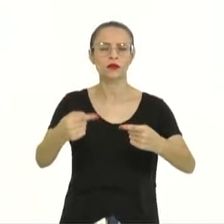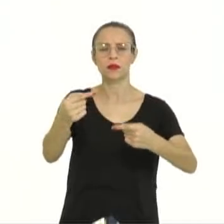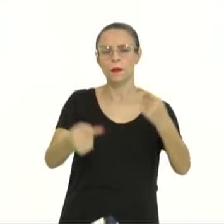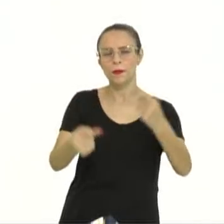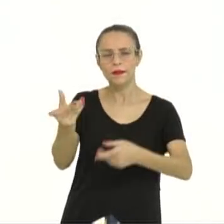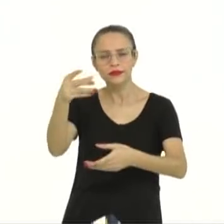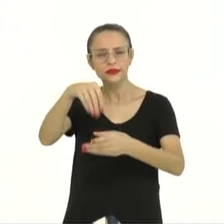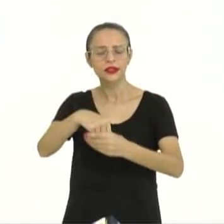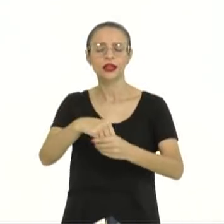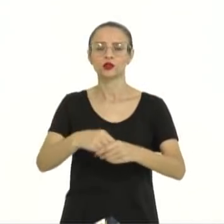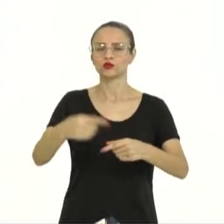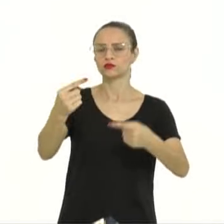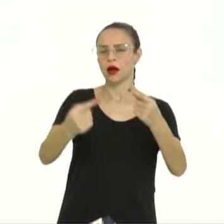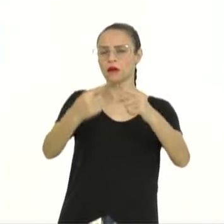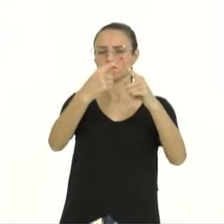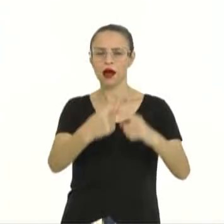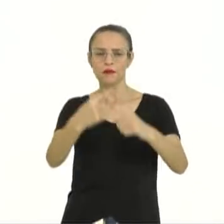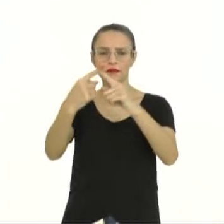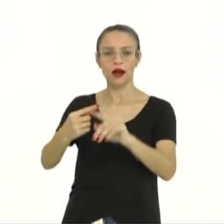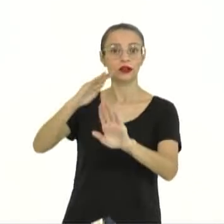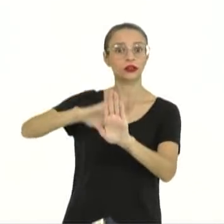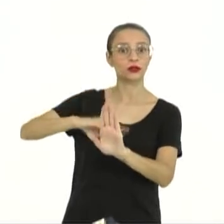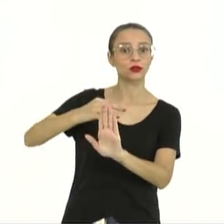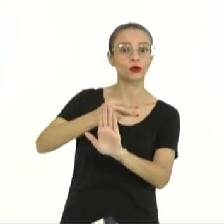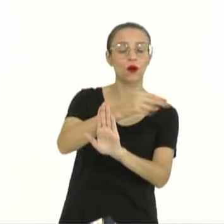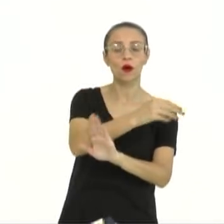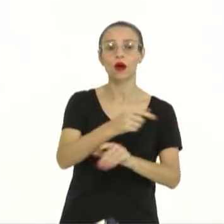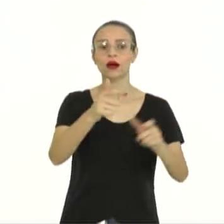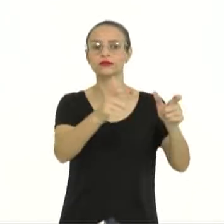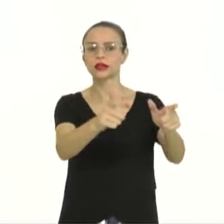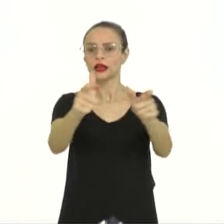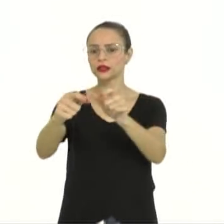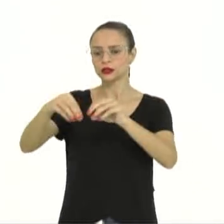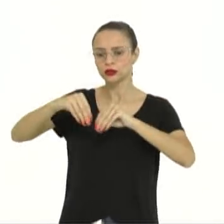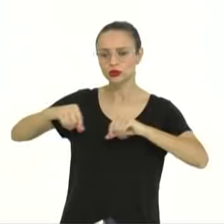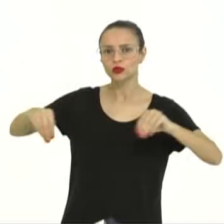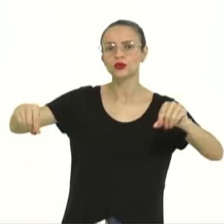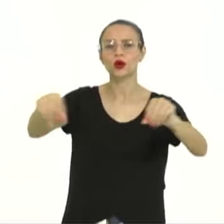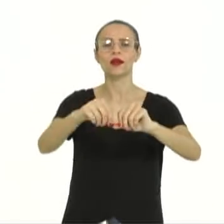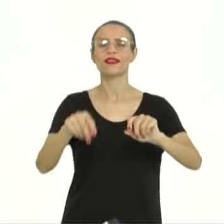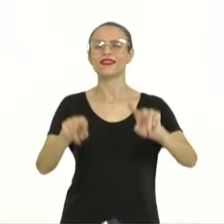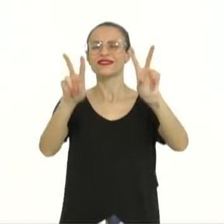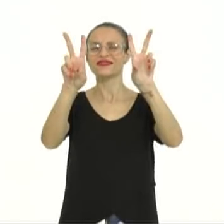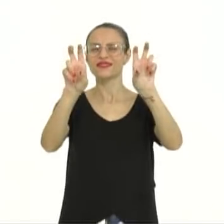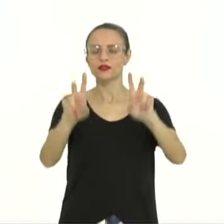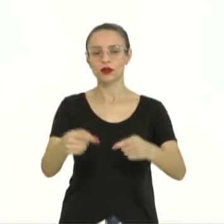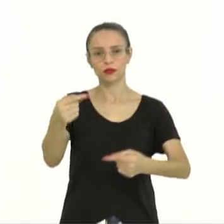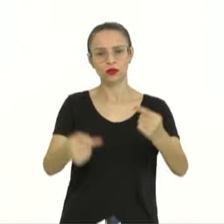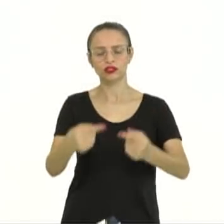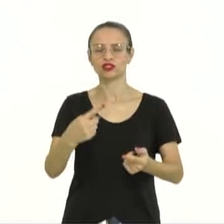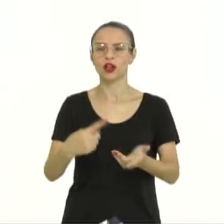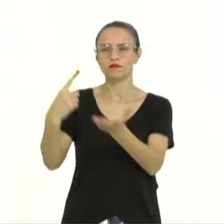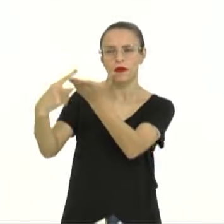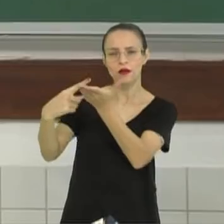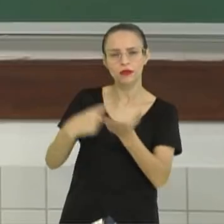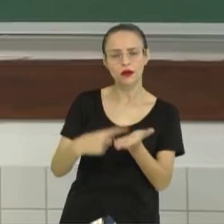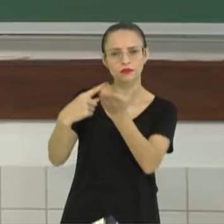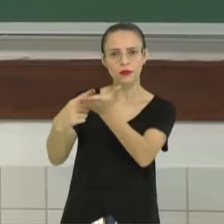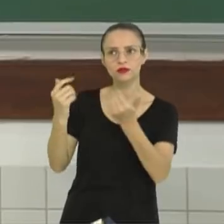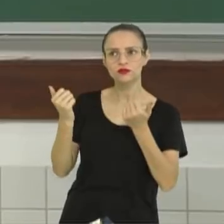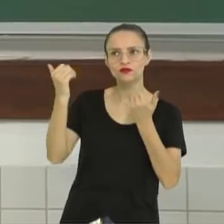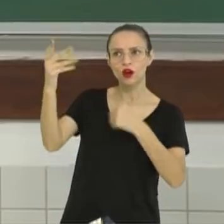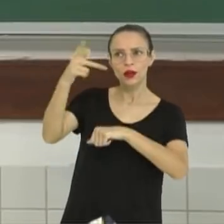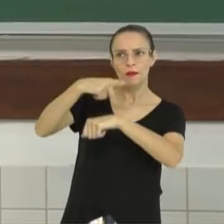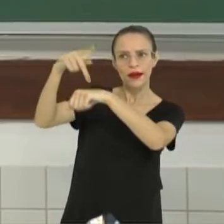disputas ideológicas, territoriais, questões políticas, acordos internacionais, né? Tudo que regula